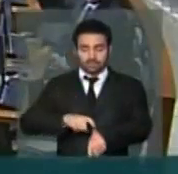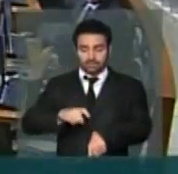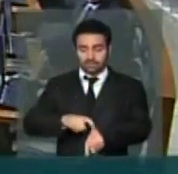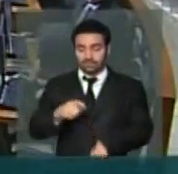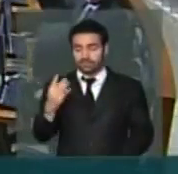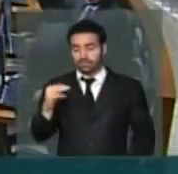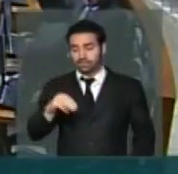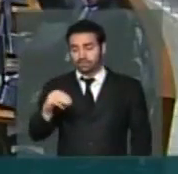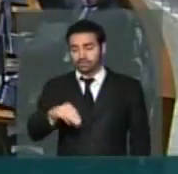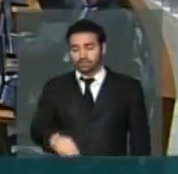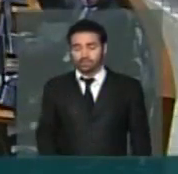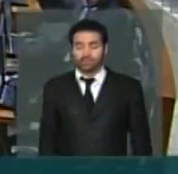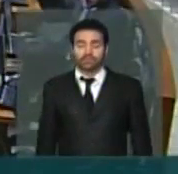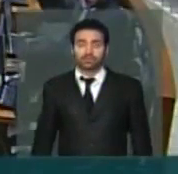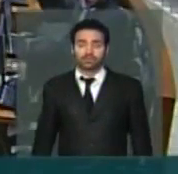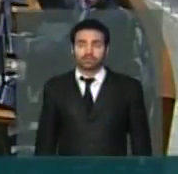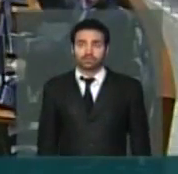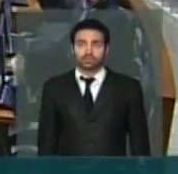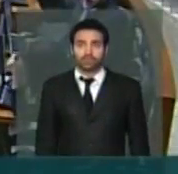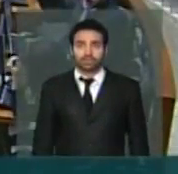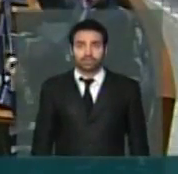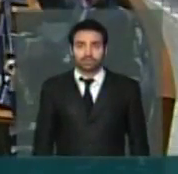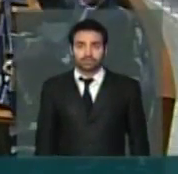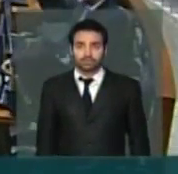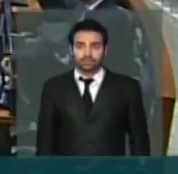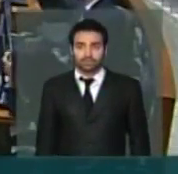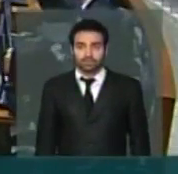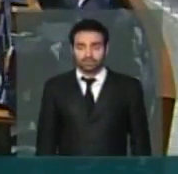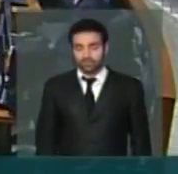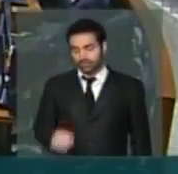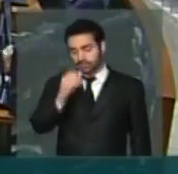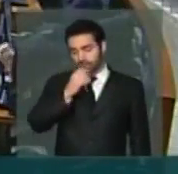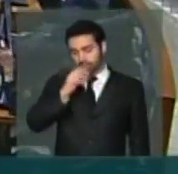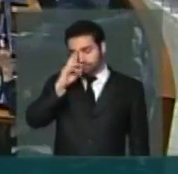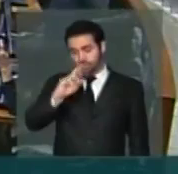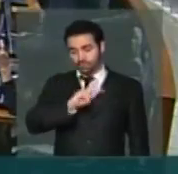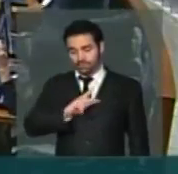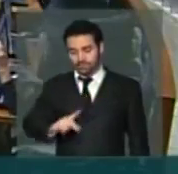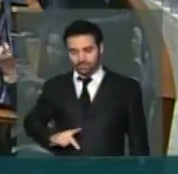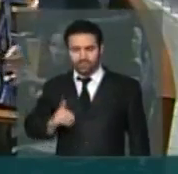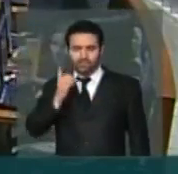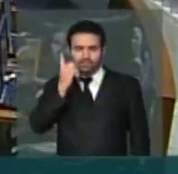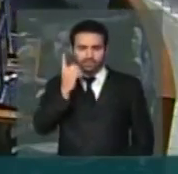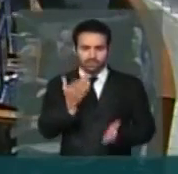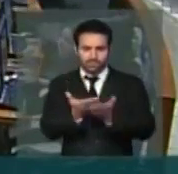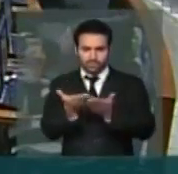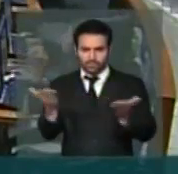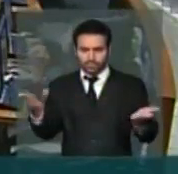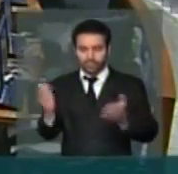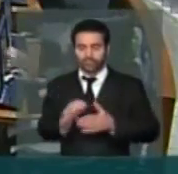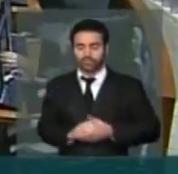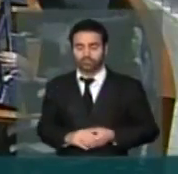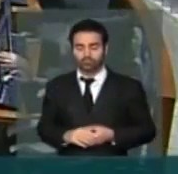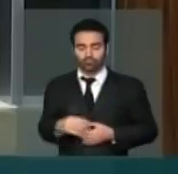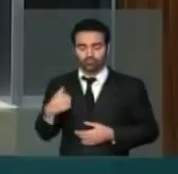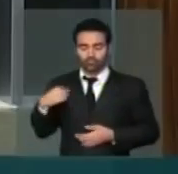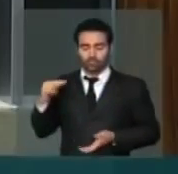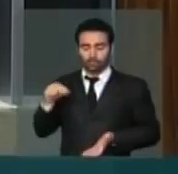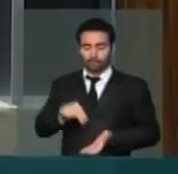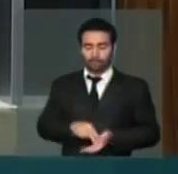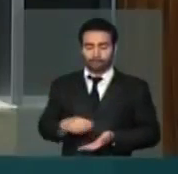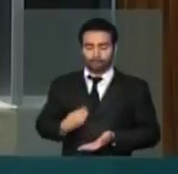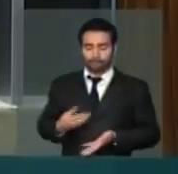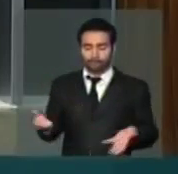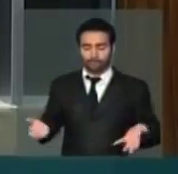Senhor presidente, senhores deputados e deputadas, nós estamos ocupando a tribuna